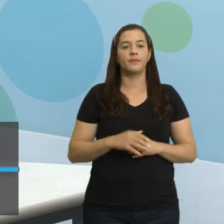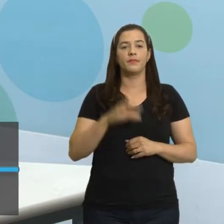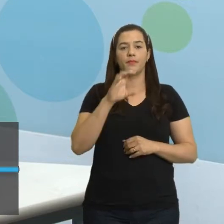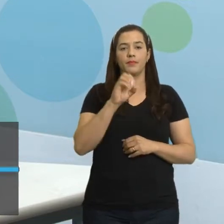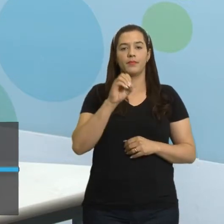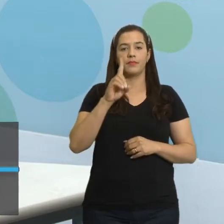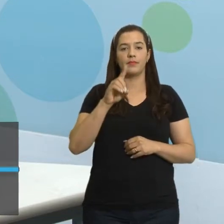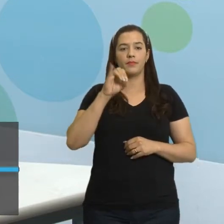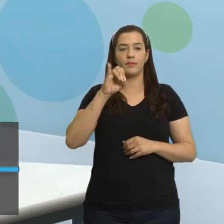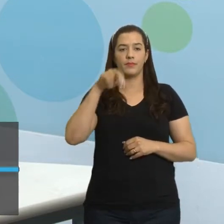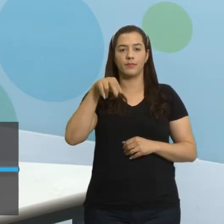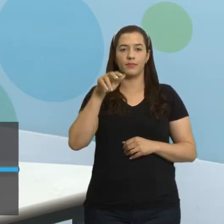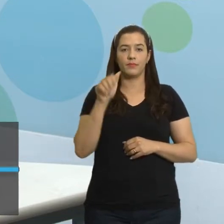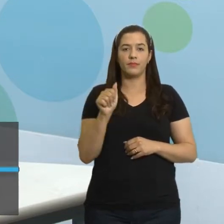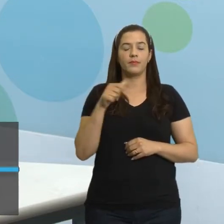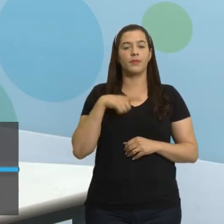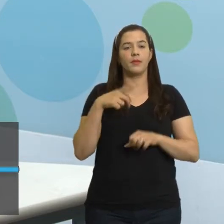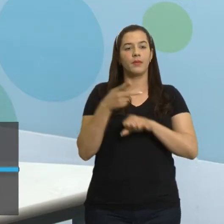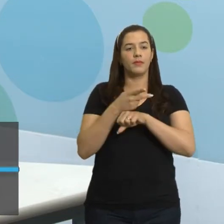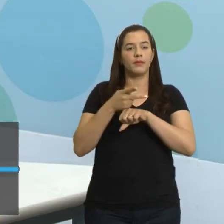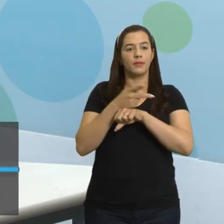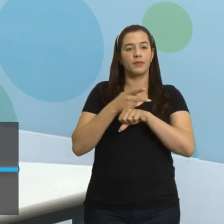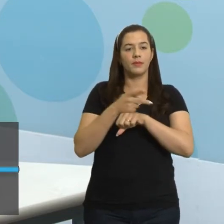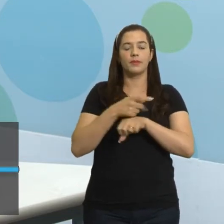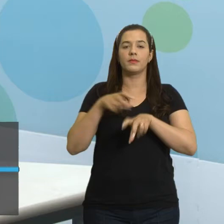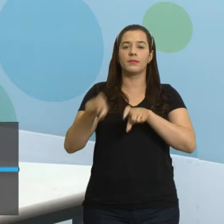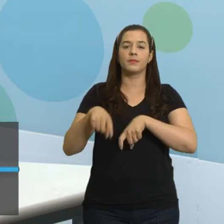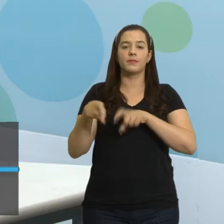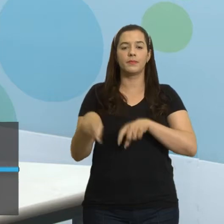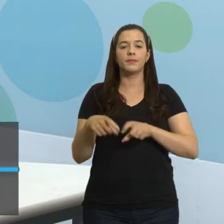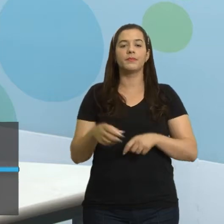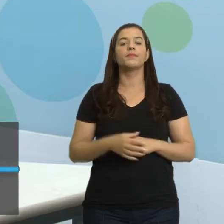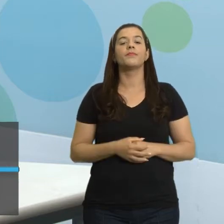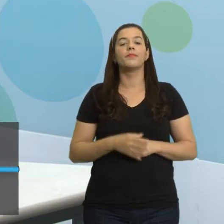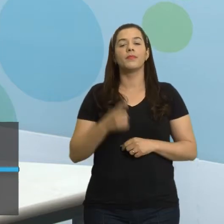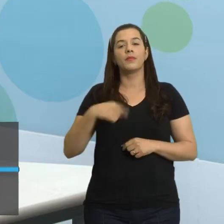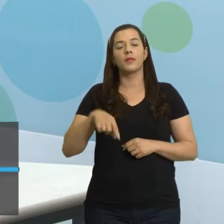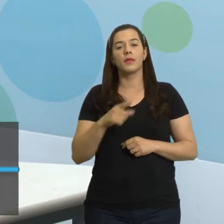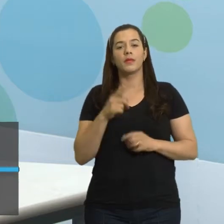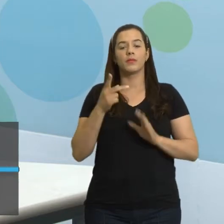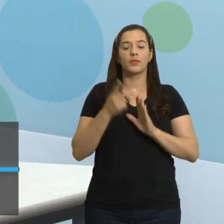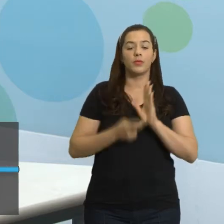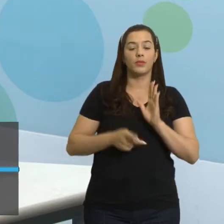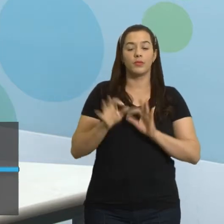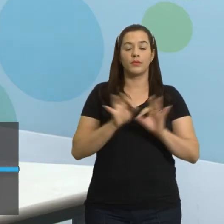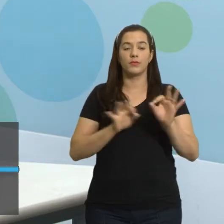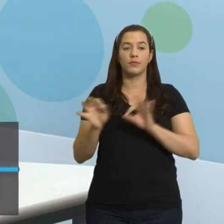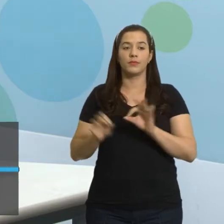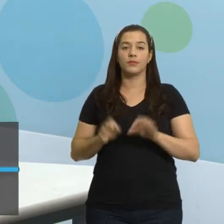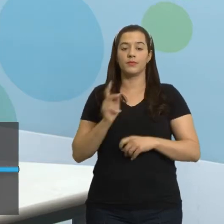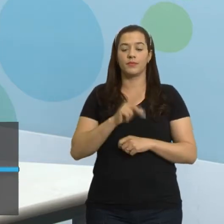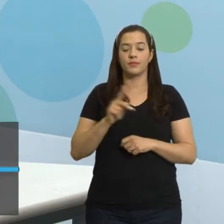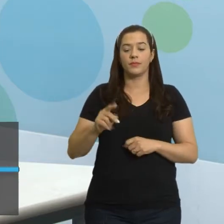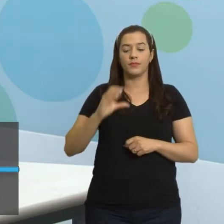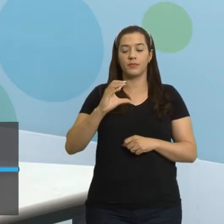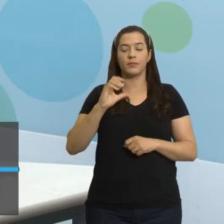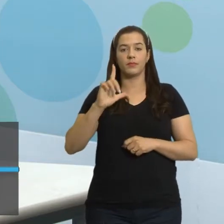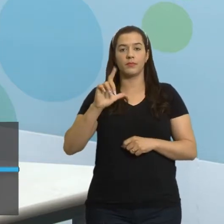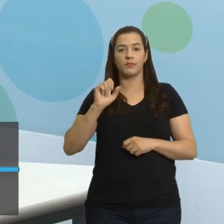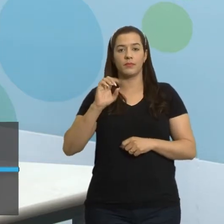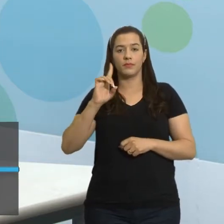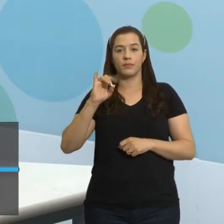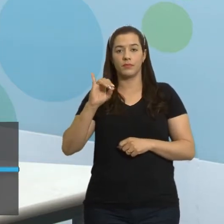Odina, a pesquisa de campo. Professor Jonathan, projetos. Professora Cláudia,